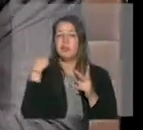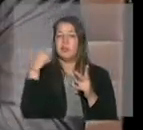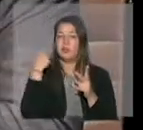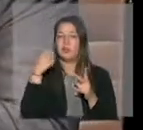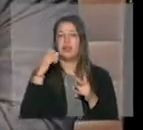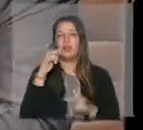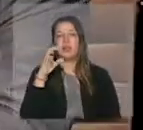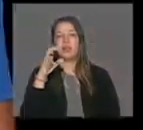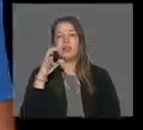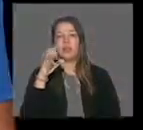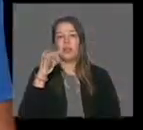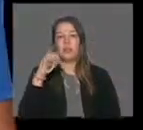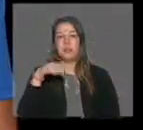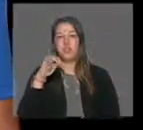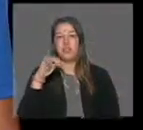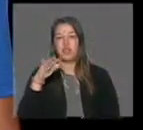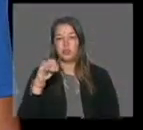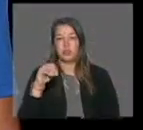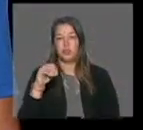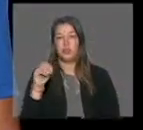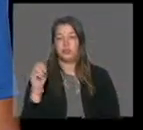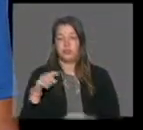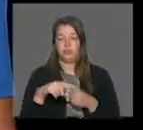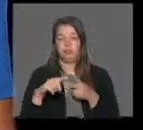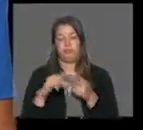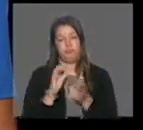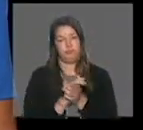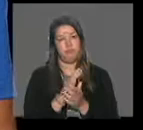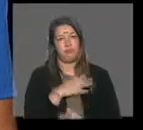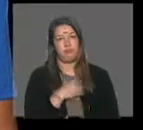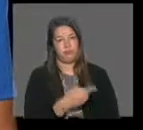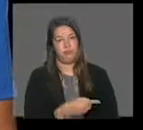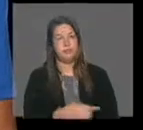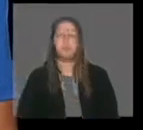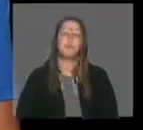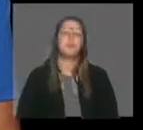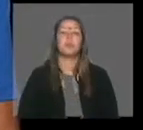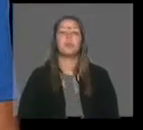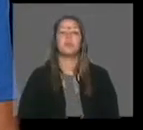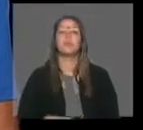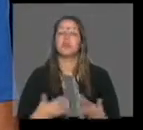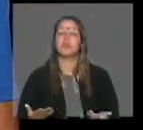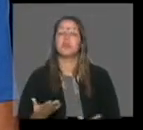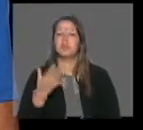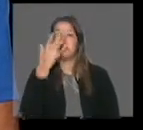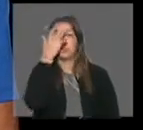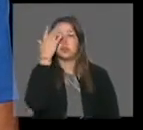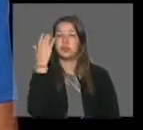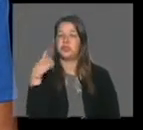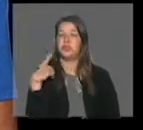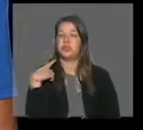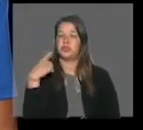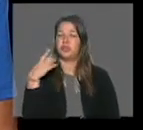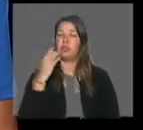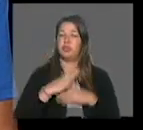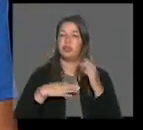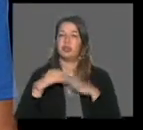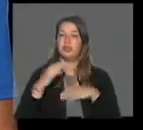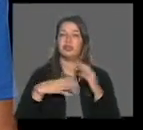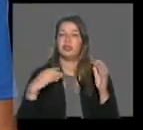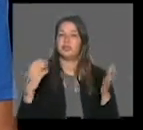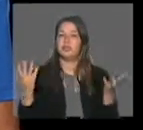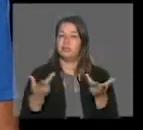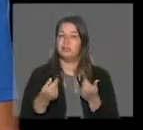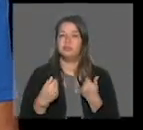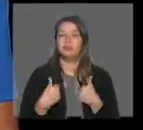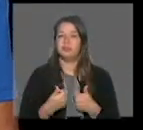isso? Exatamente. E aí, aquela dificuldade de pessoas tão talentosas assim que não tinham